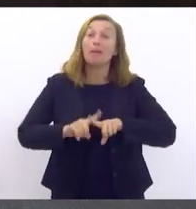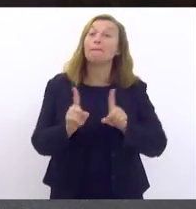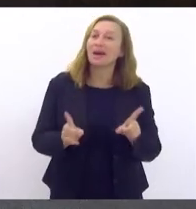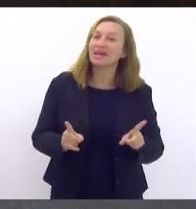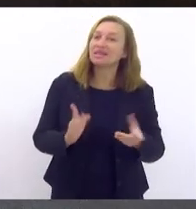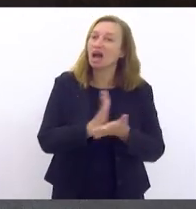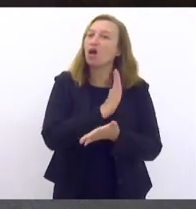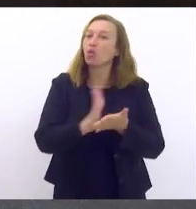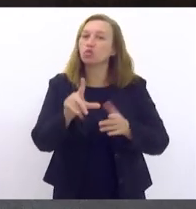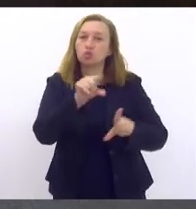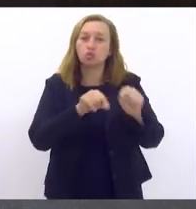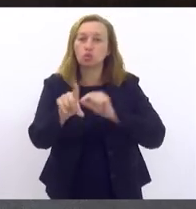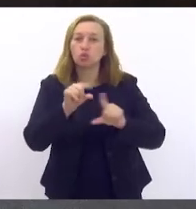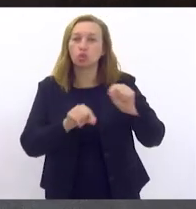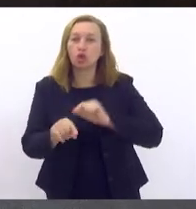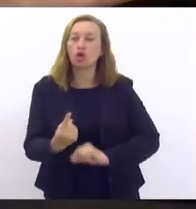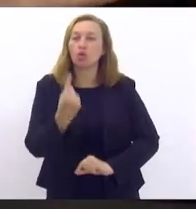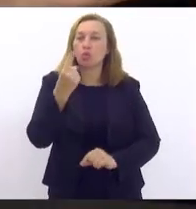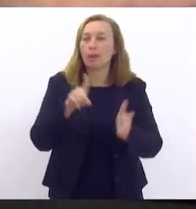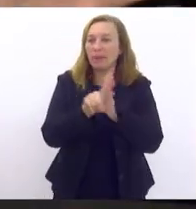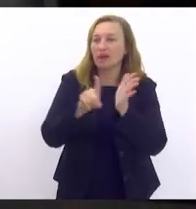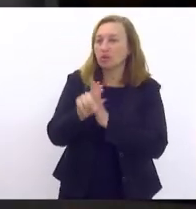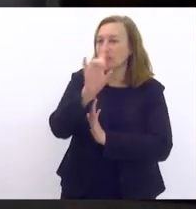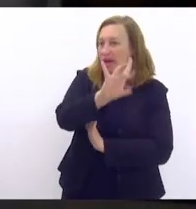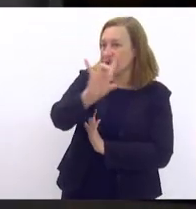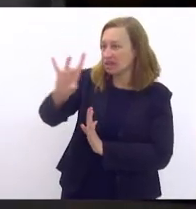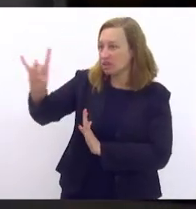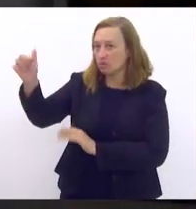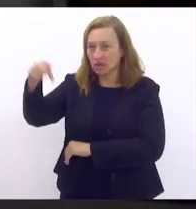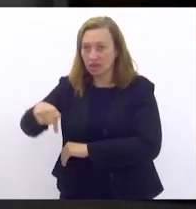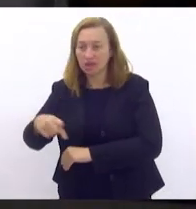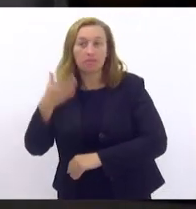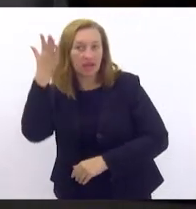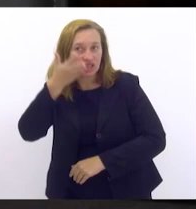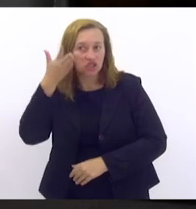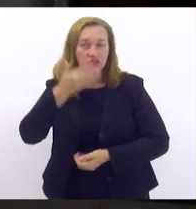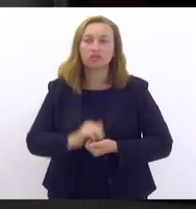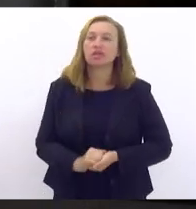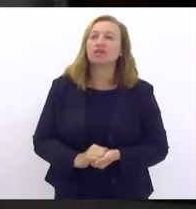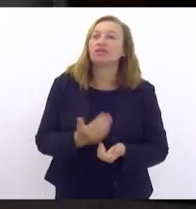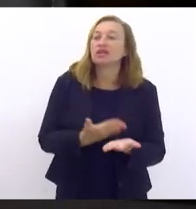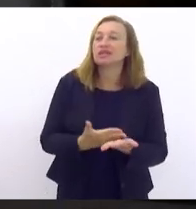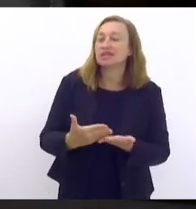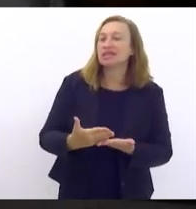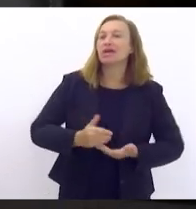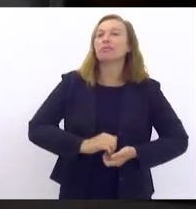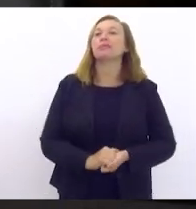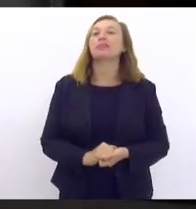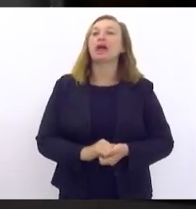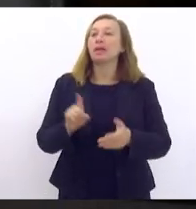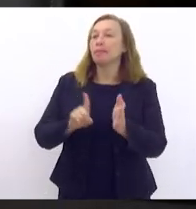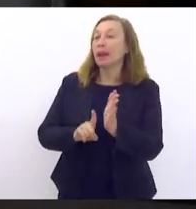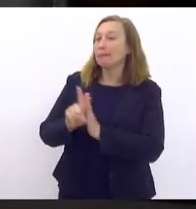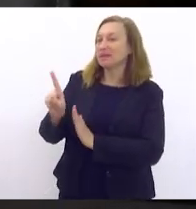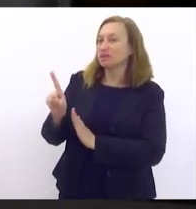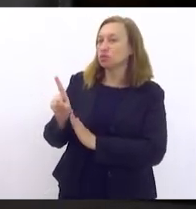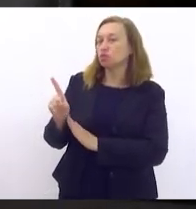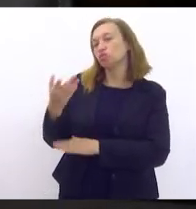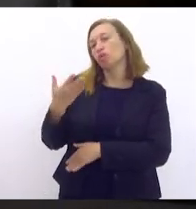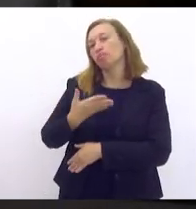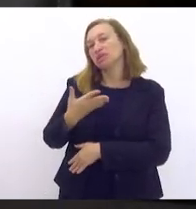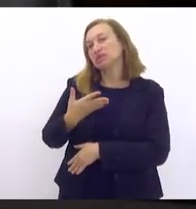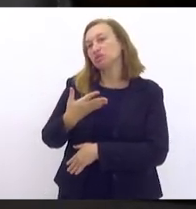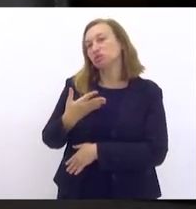eu tenho aqui uma pergunta pelo menos para cada palestrante eu vou começar pela pergunta do meu